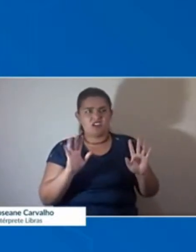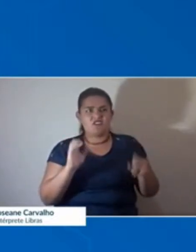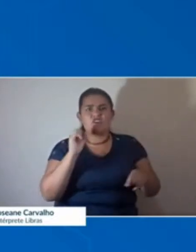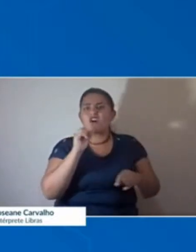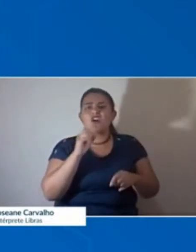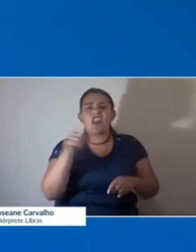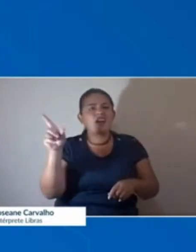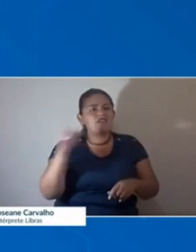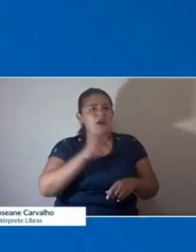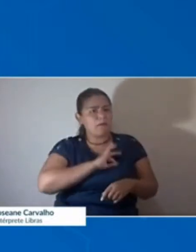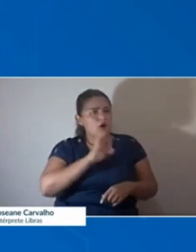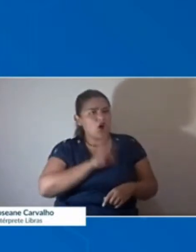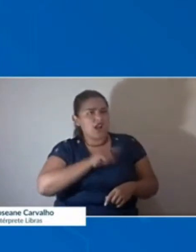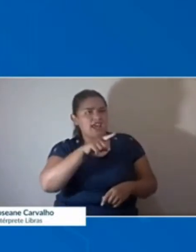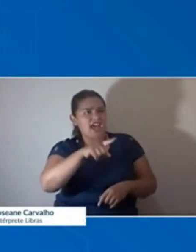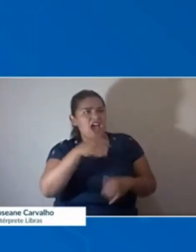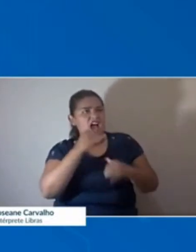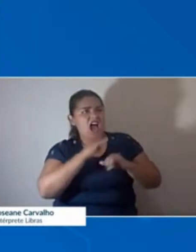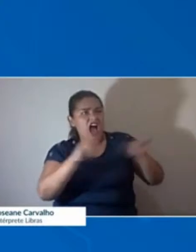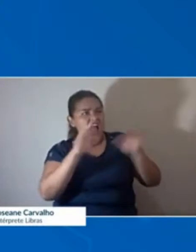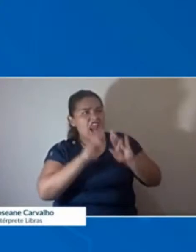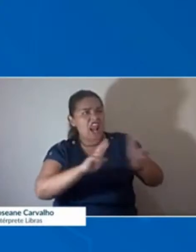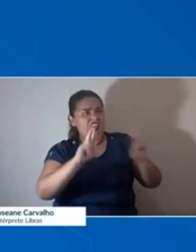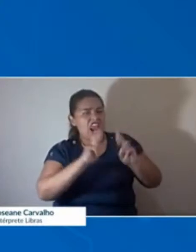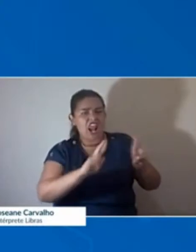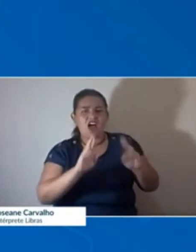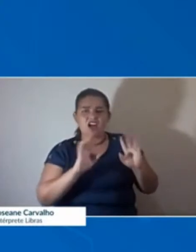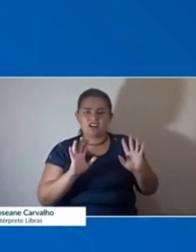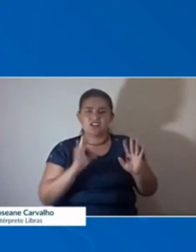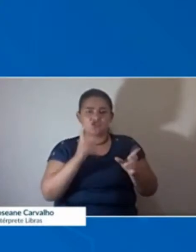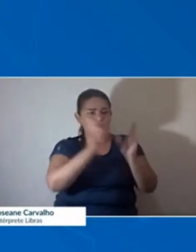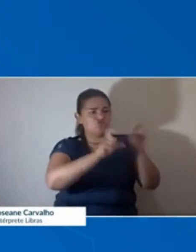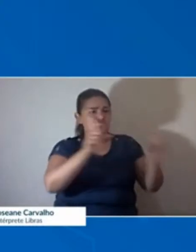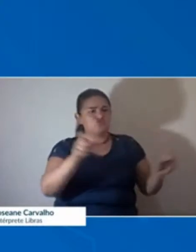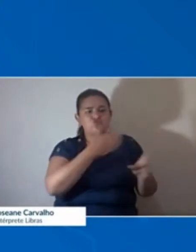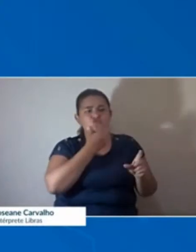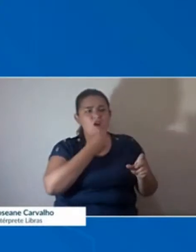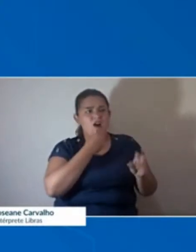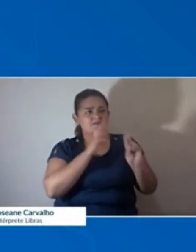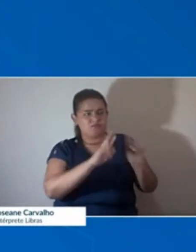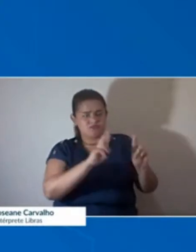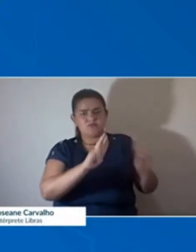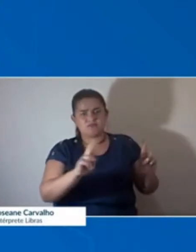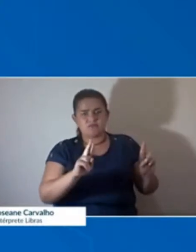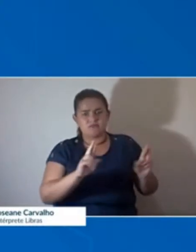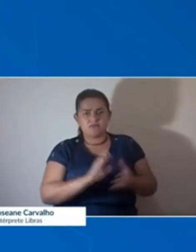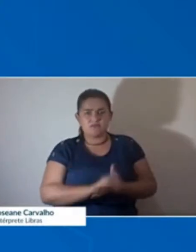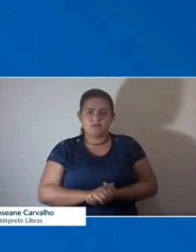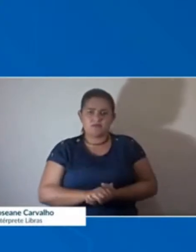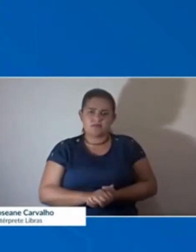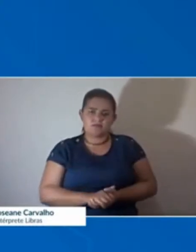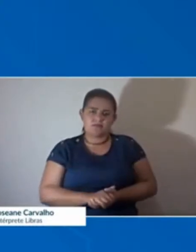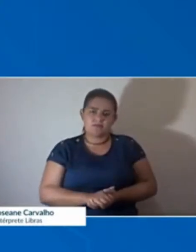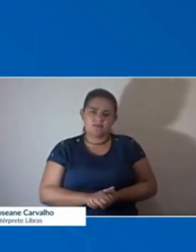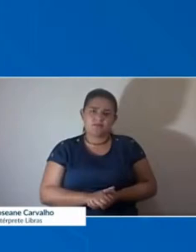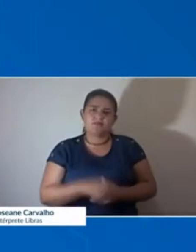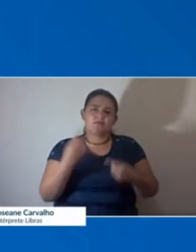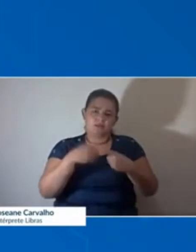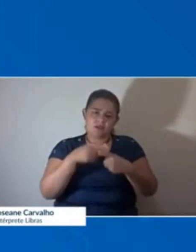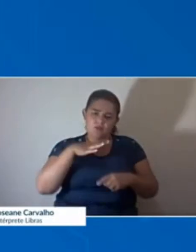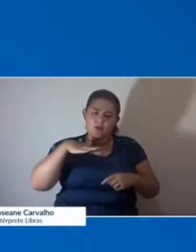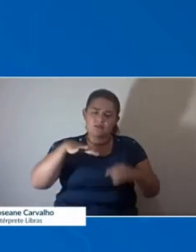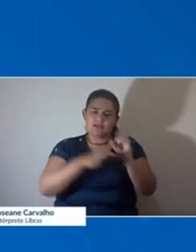então eu vou denunciar essas pessoas, esses caras que estão fazendo isso. Porque eu preciso de um ambiente seguro de trabalho,